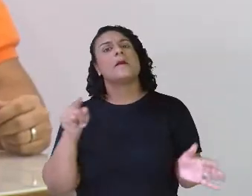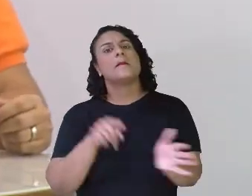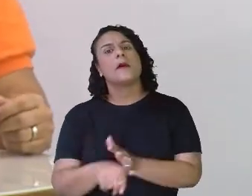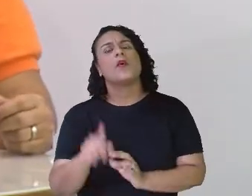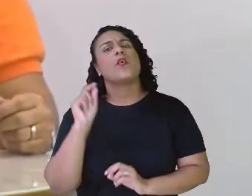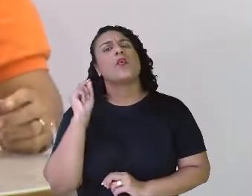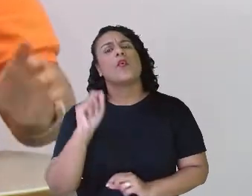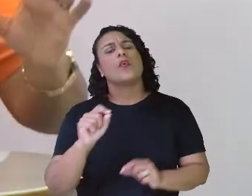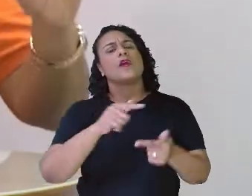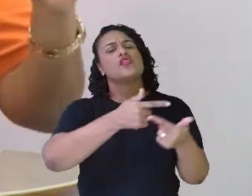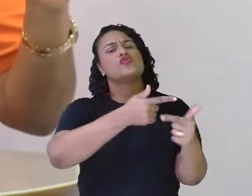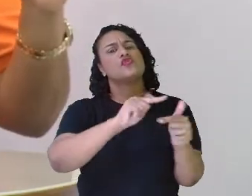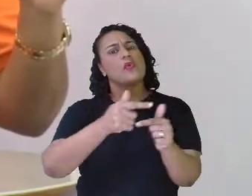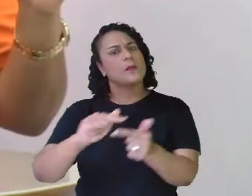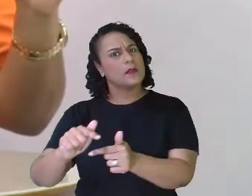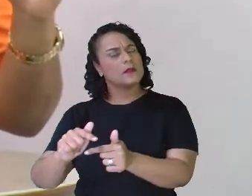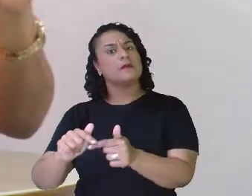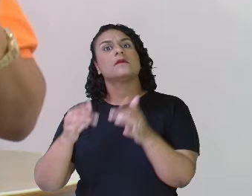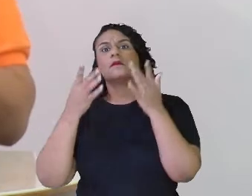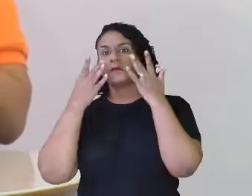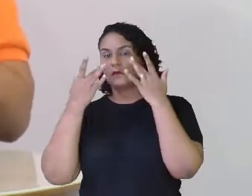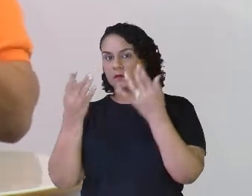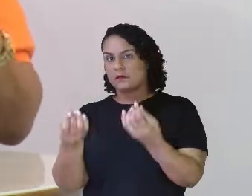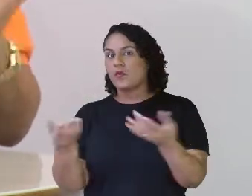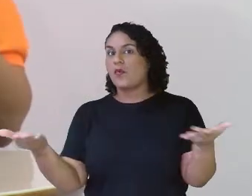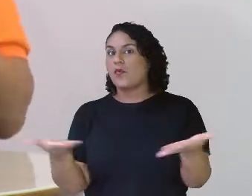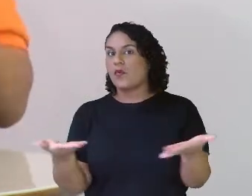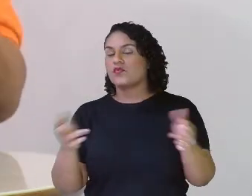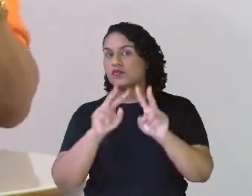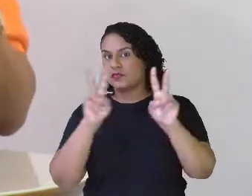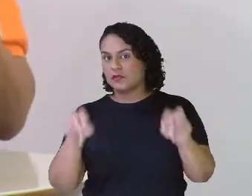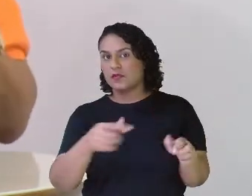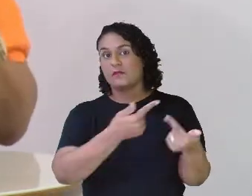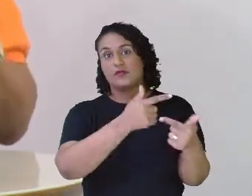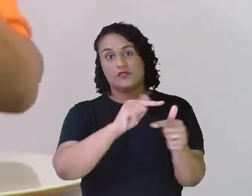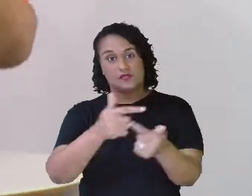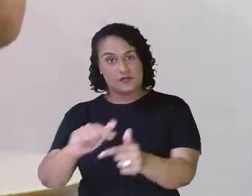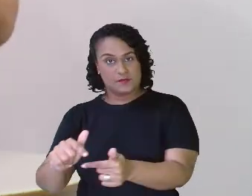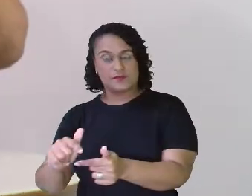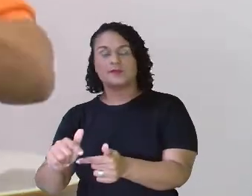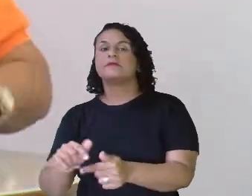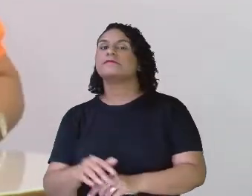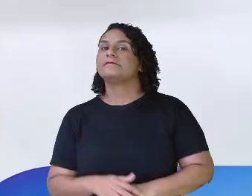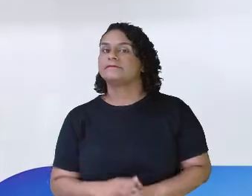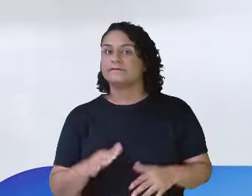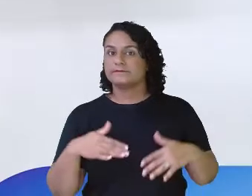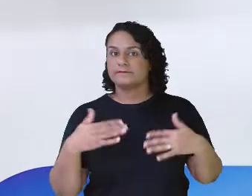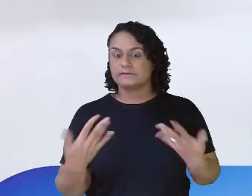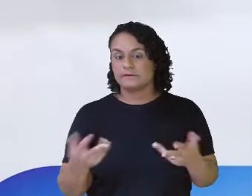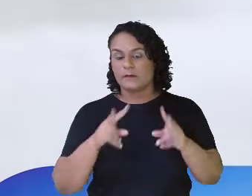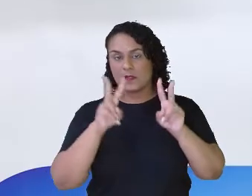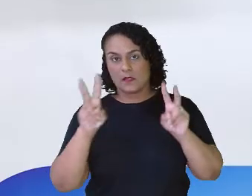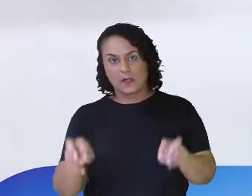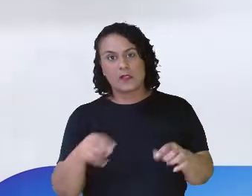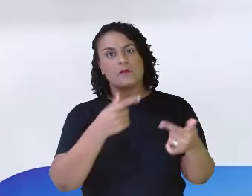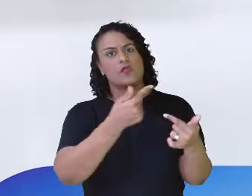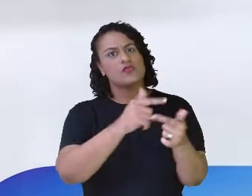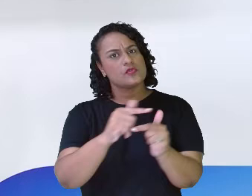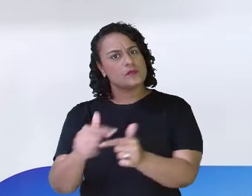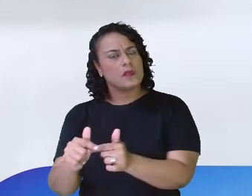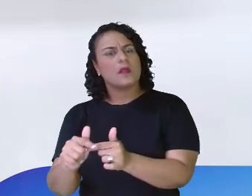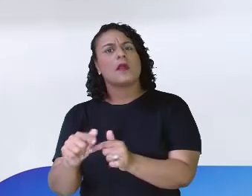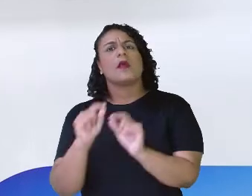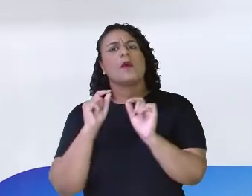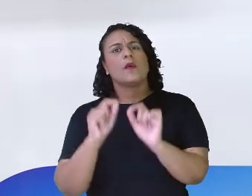que é geometria, está antenado. Você disse que a aula de geometria, ele já lançou a pergunta. Quando a gente fala de geometria, a gente